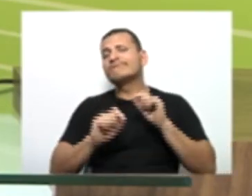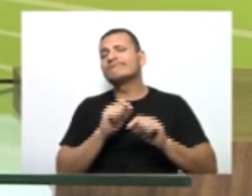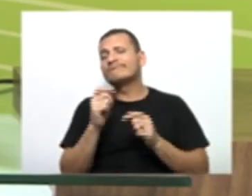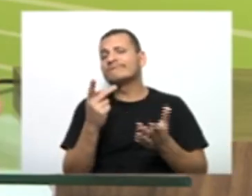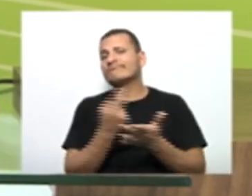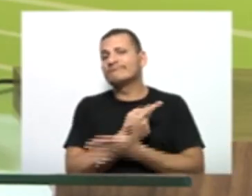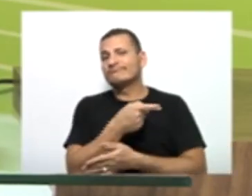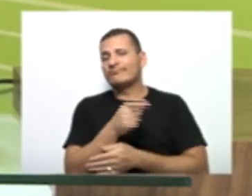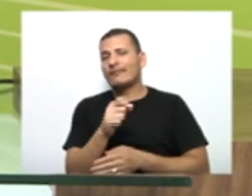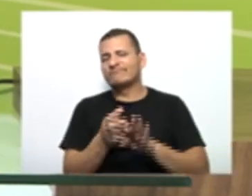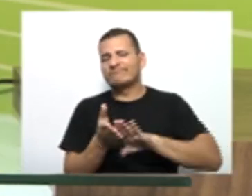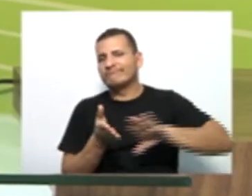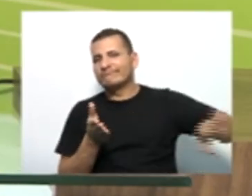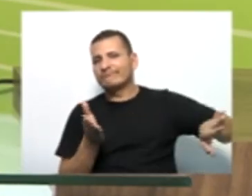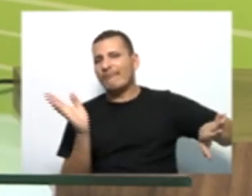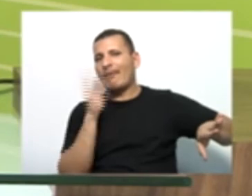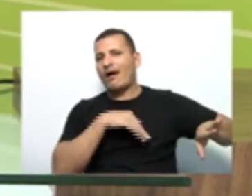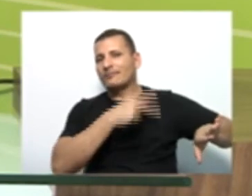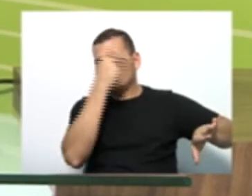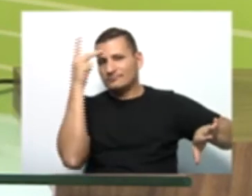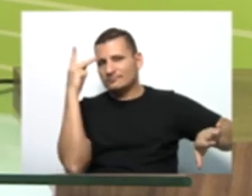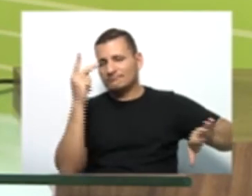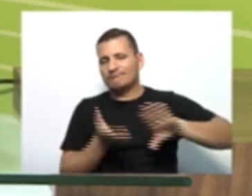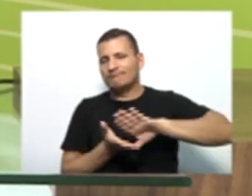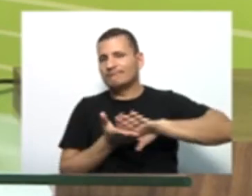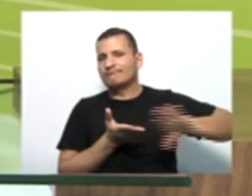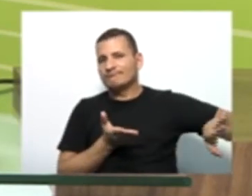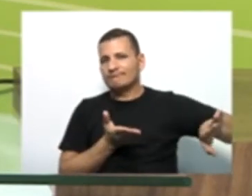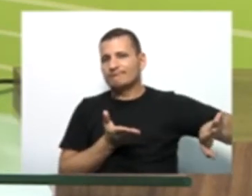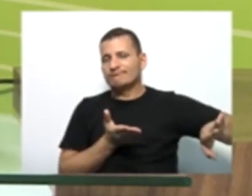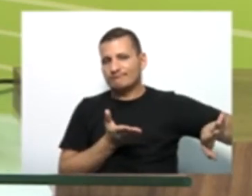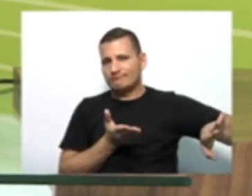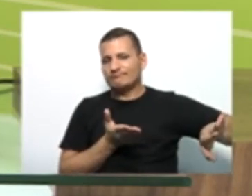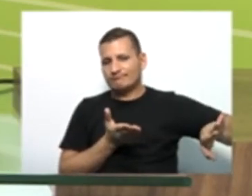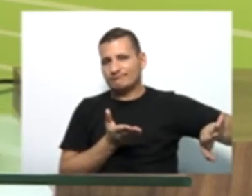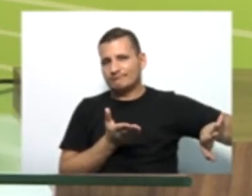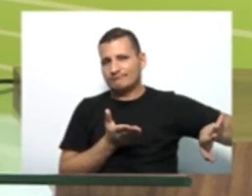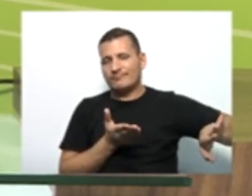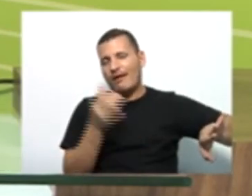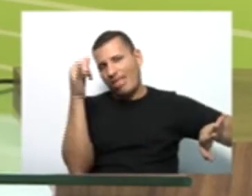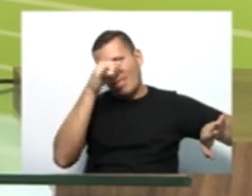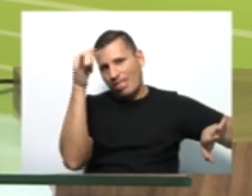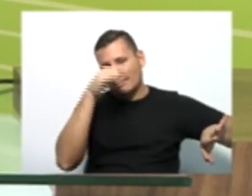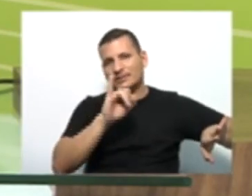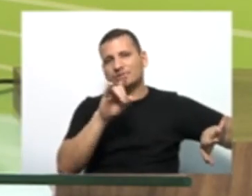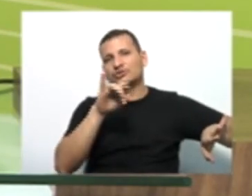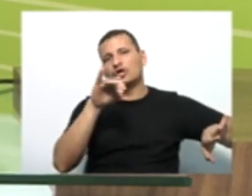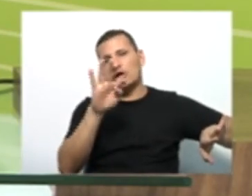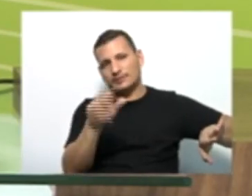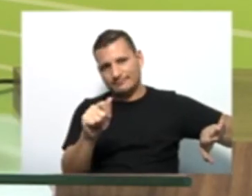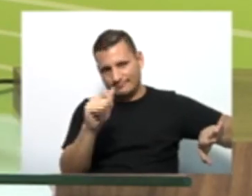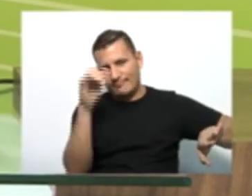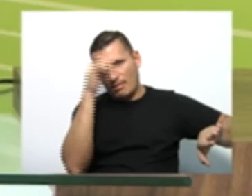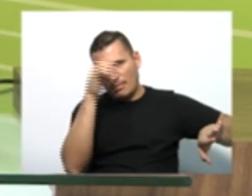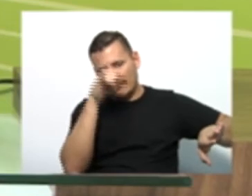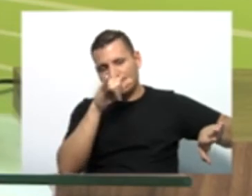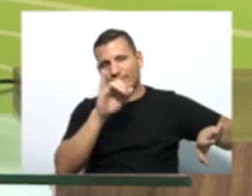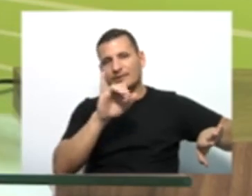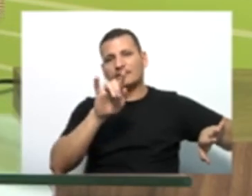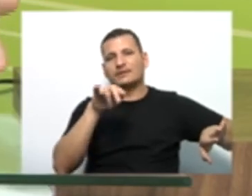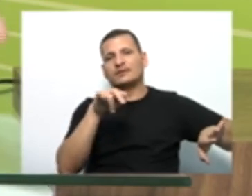homem necessitava viver dentro de uma sociedade, dentro da política. E aqueles homens que